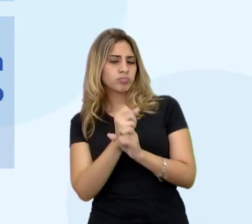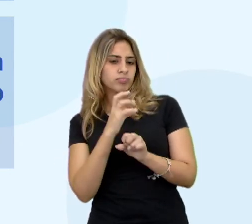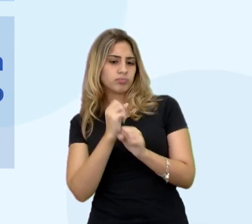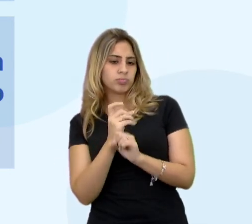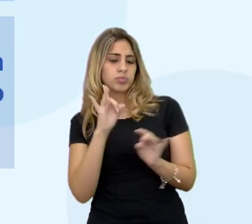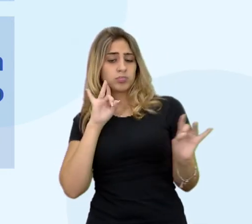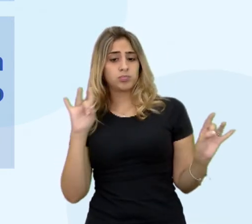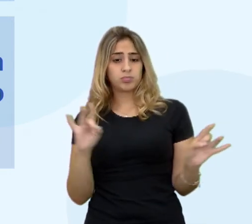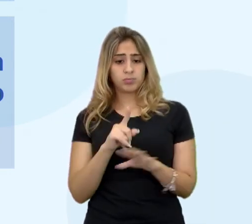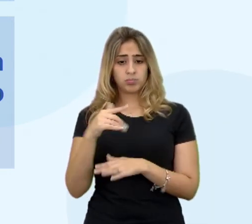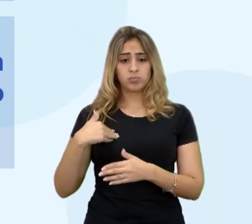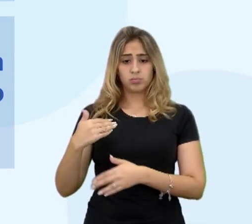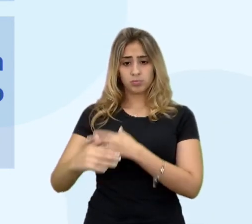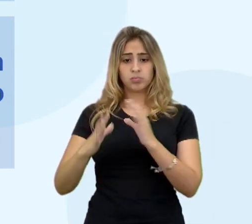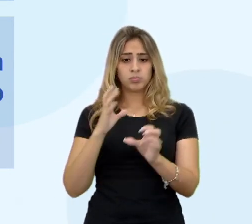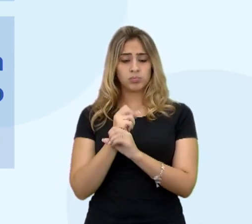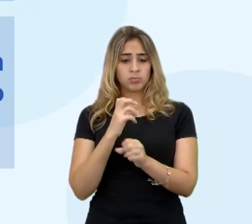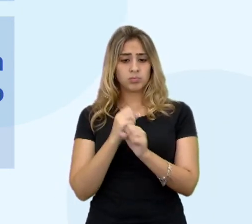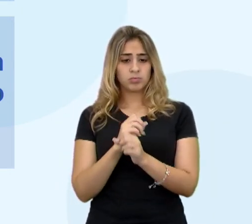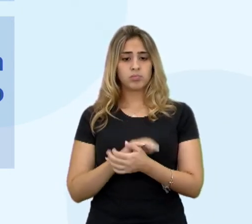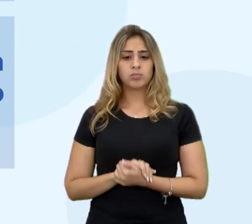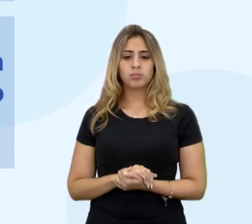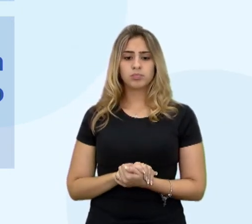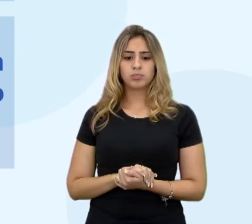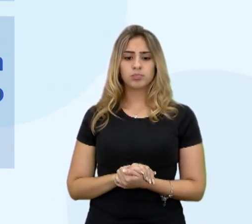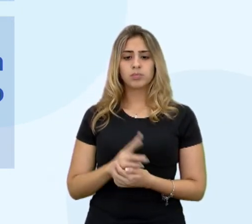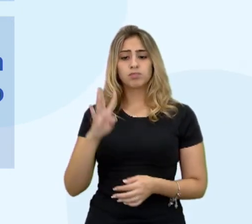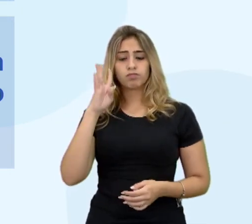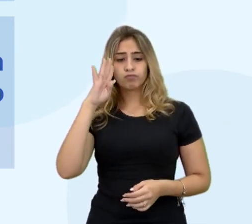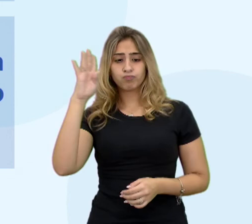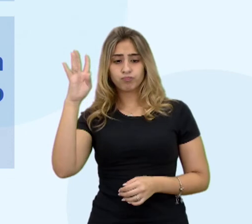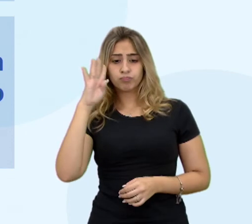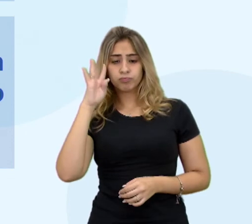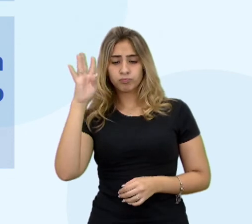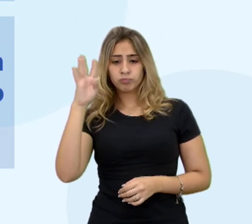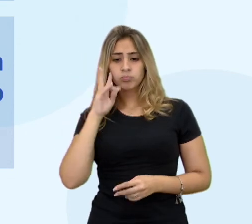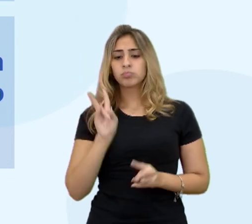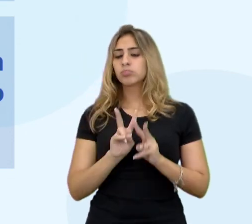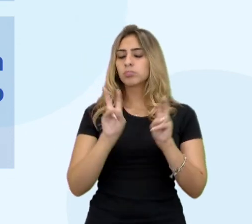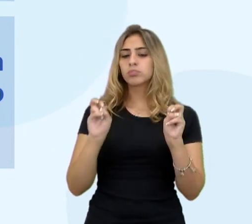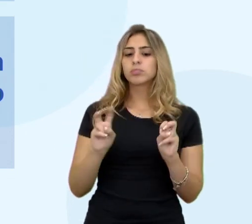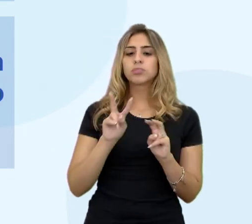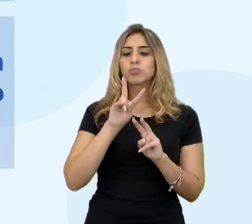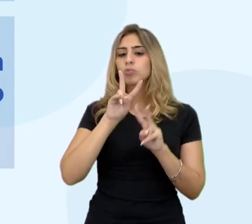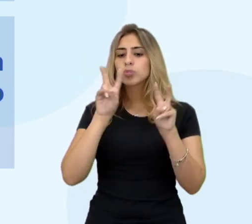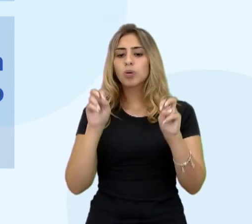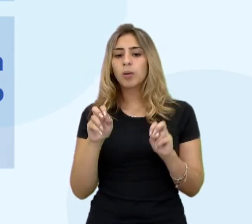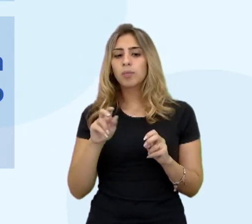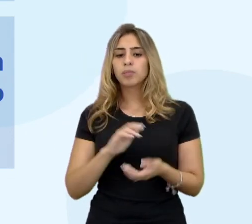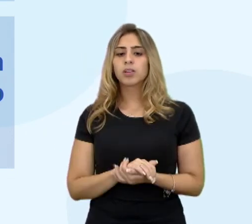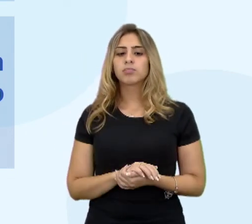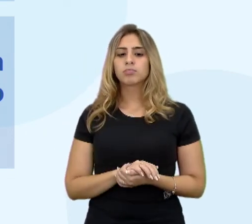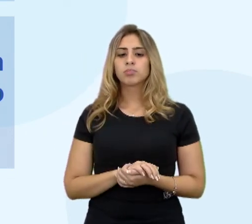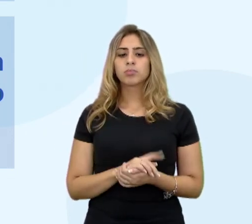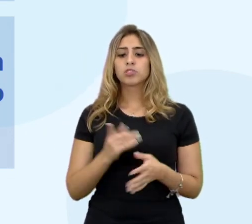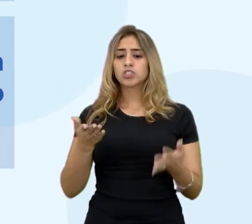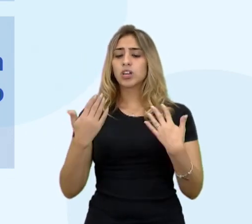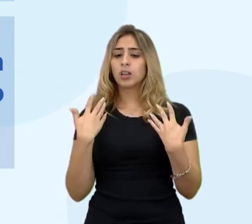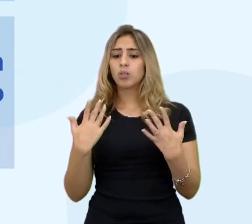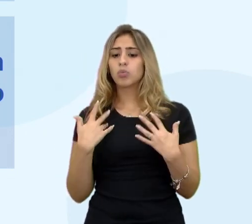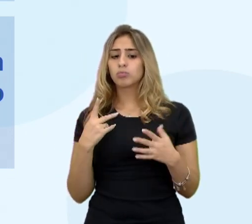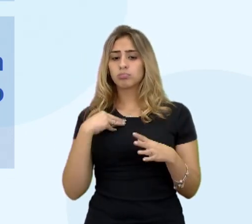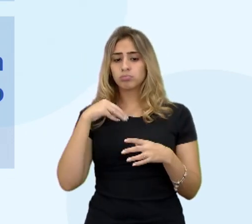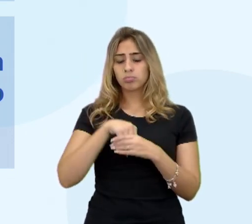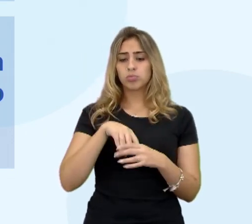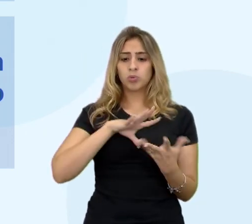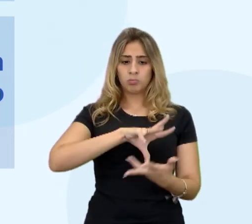A partir deste cálculo, reflita então sobre a potencialidade de calor presente no